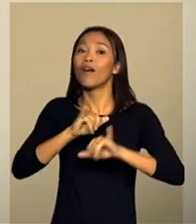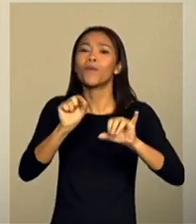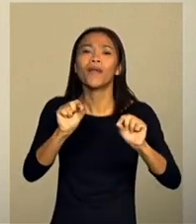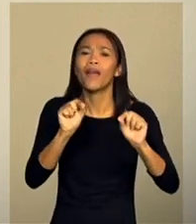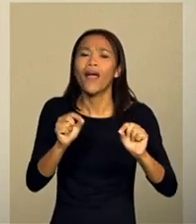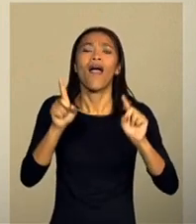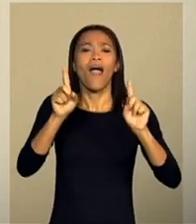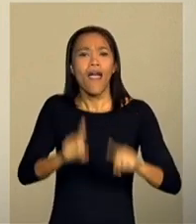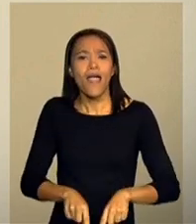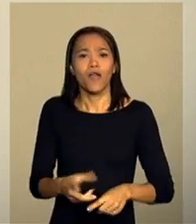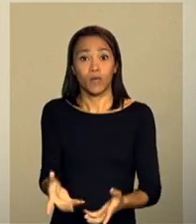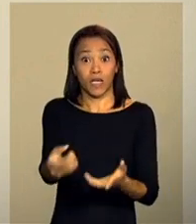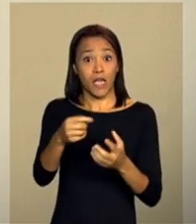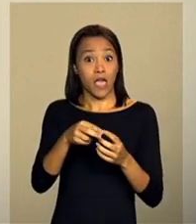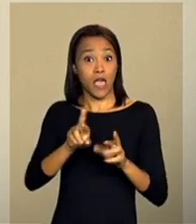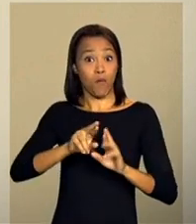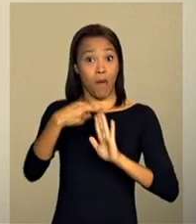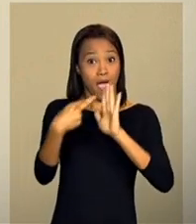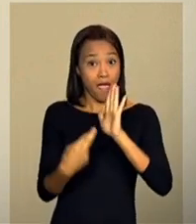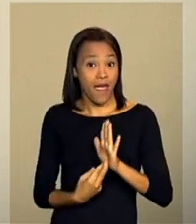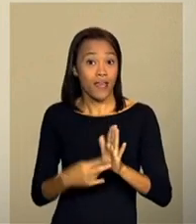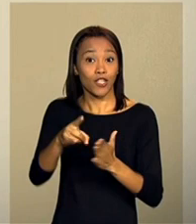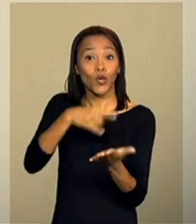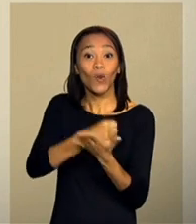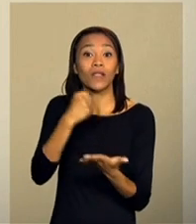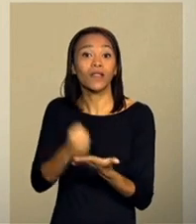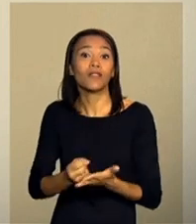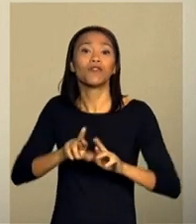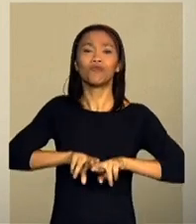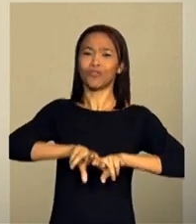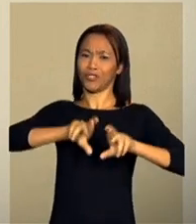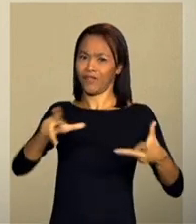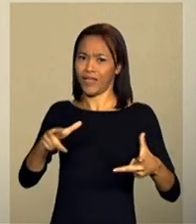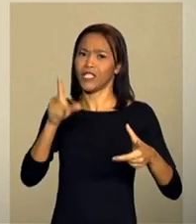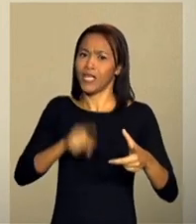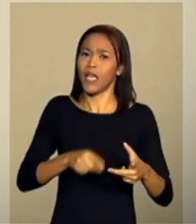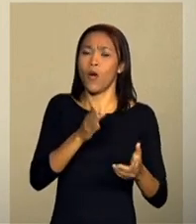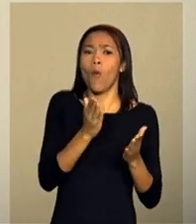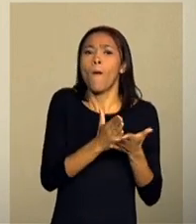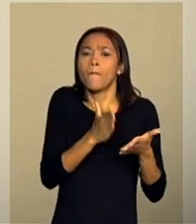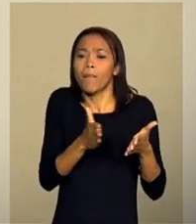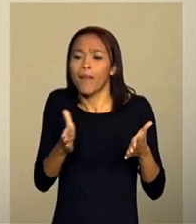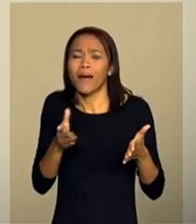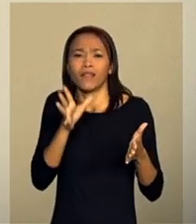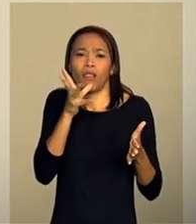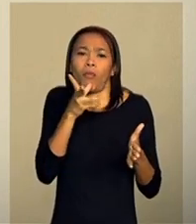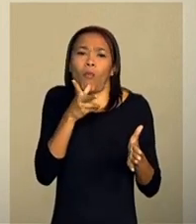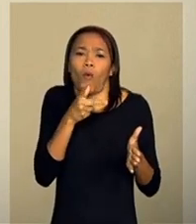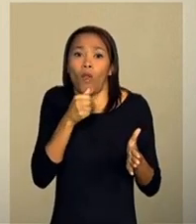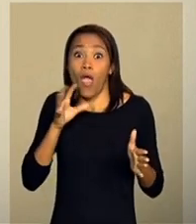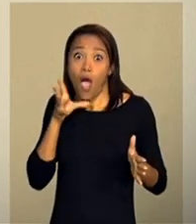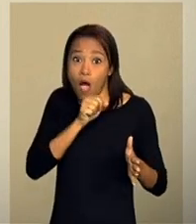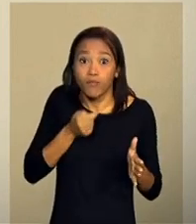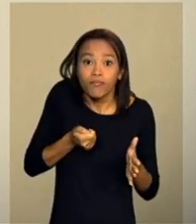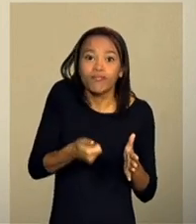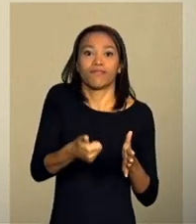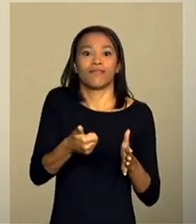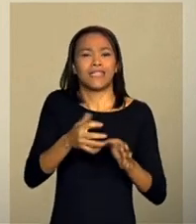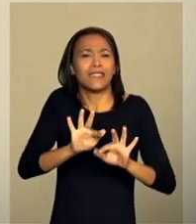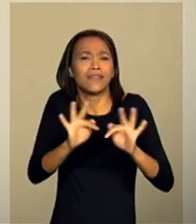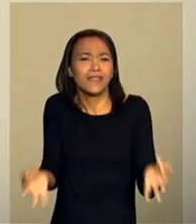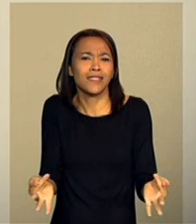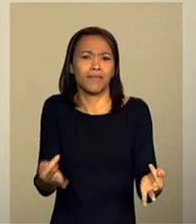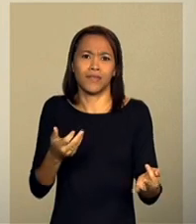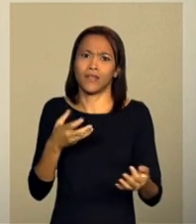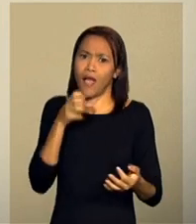adoção do regime diferenciado de contratação que é um processo justamente menos burocrático mais simples